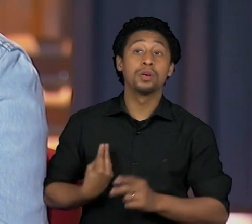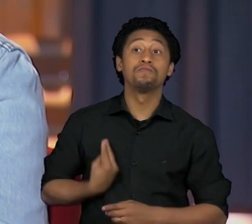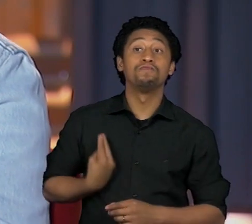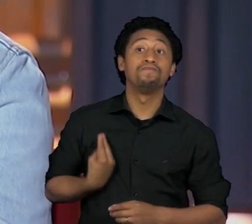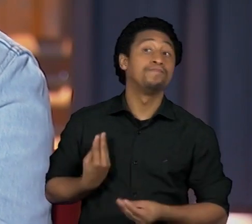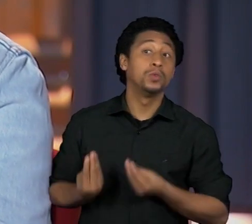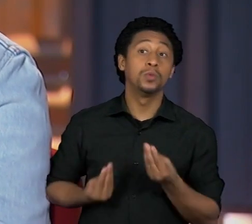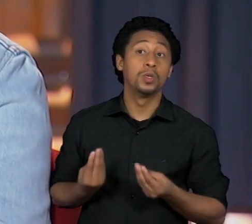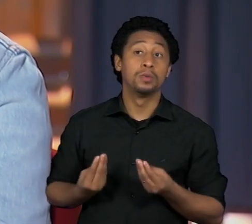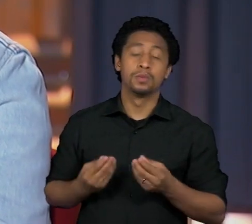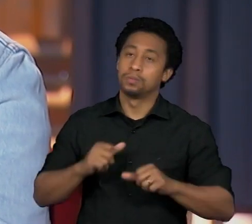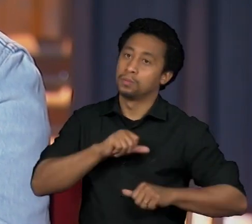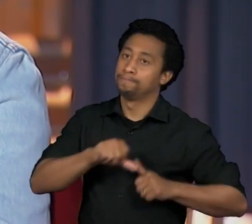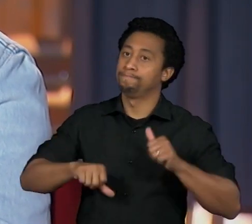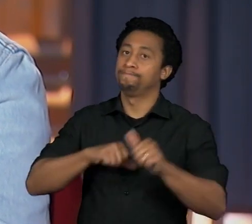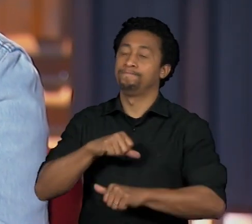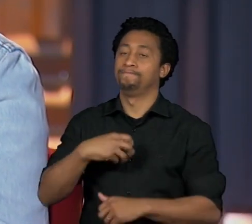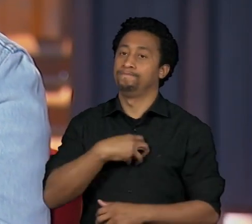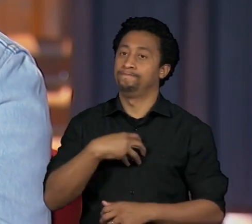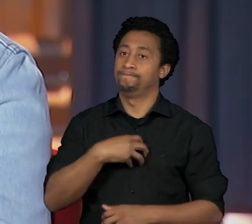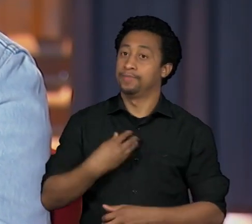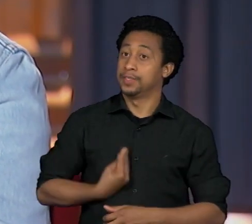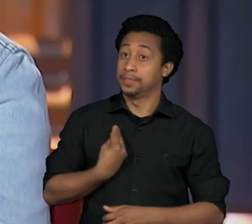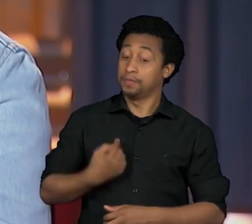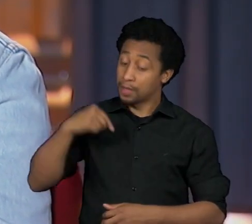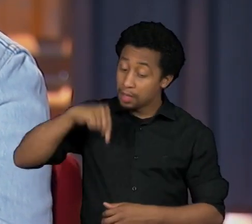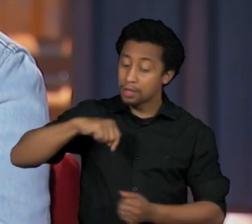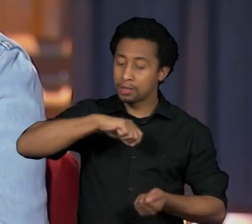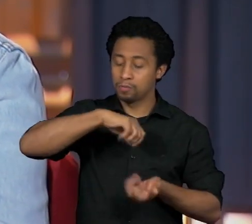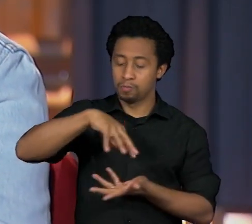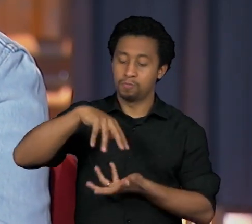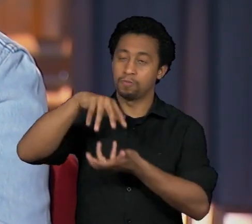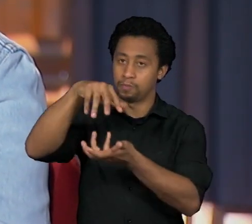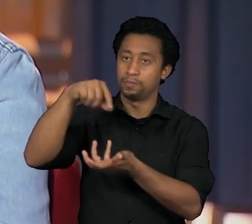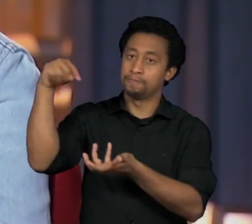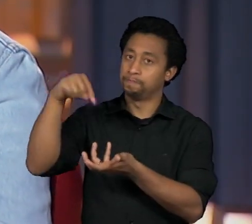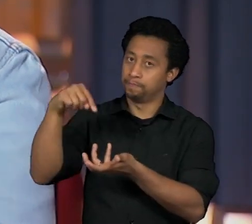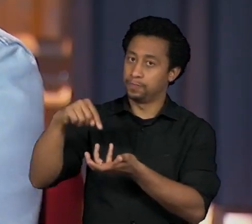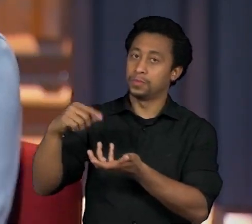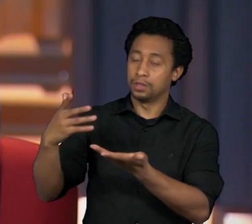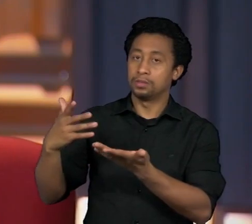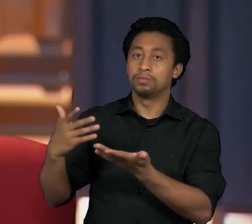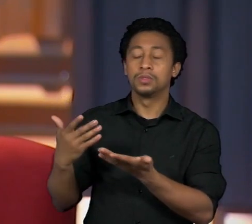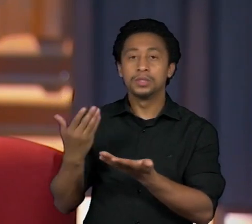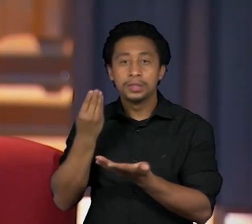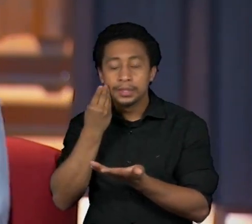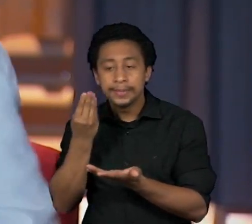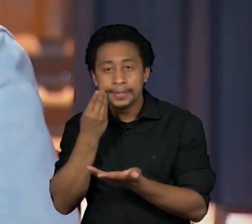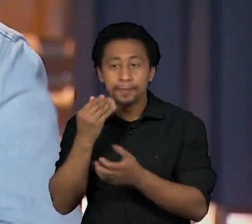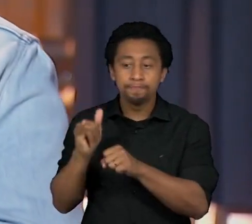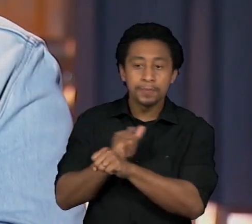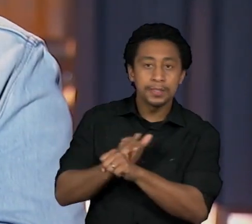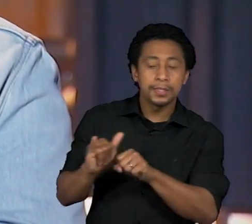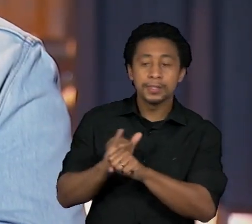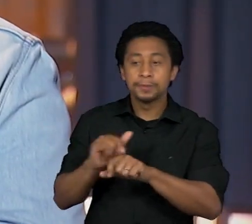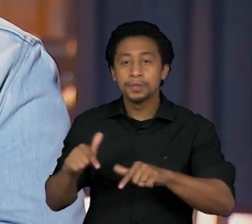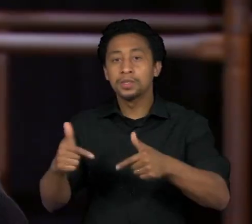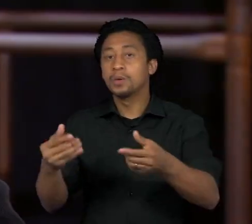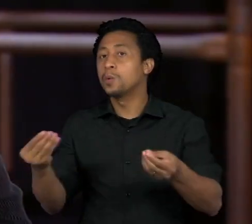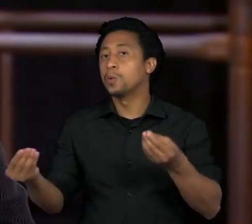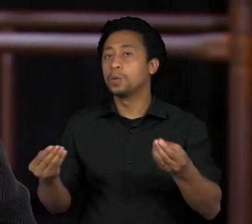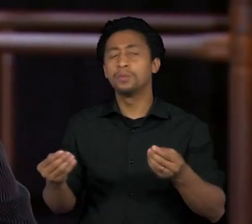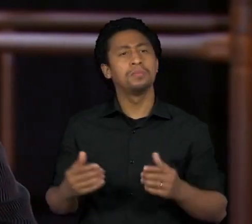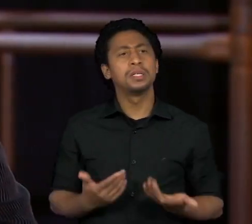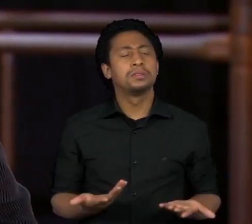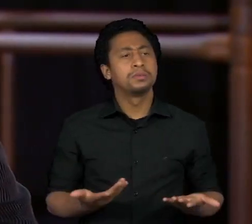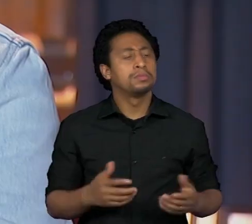nosso modo de estar no mundo. Estar no mundo de uma outra forma, que busque transcendência onde ela está e não onde ela não está. Onde ela está?